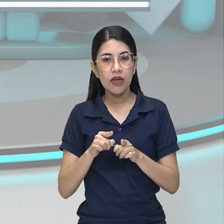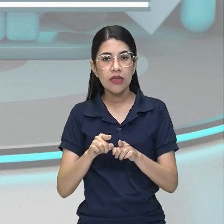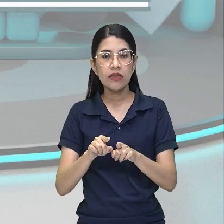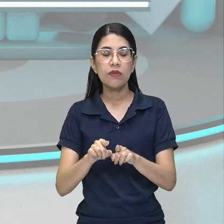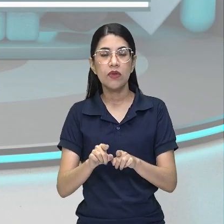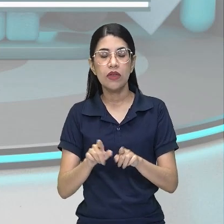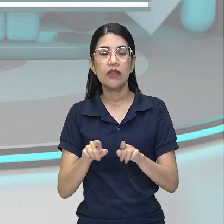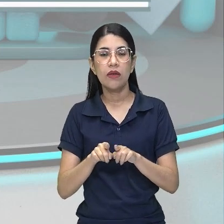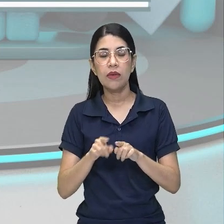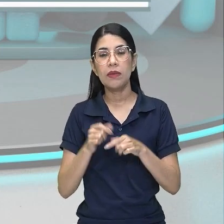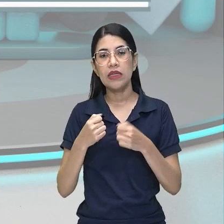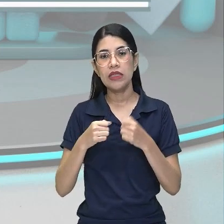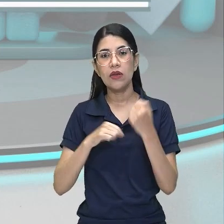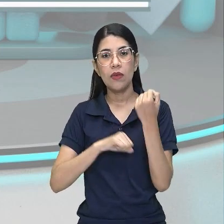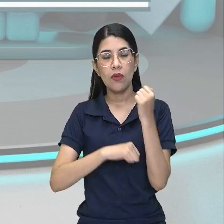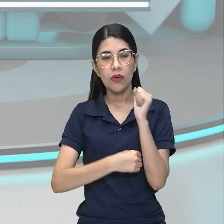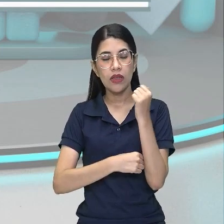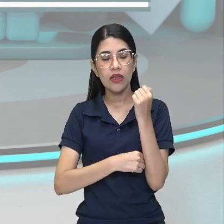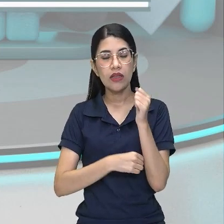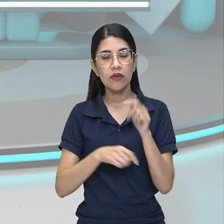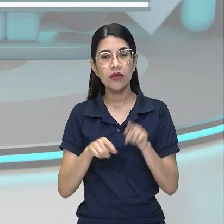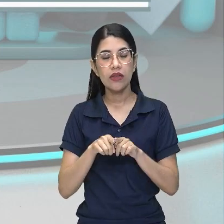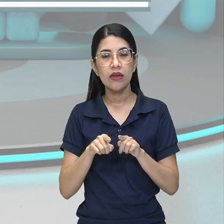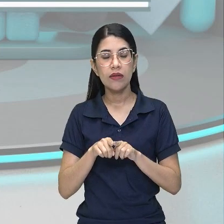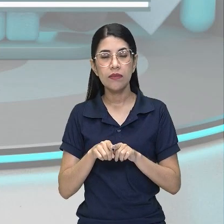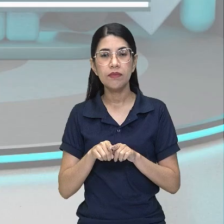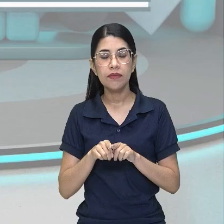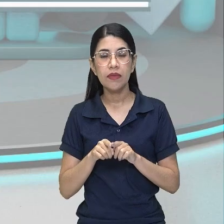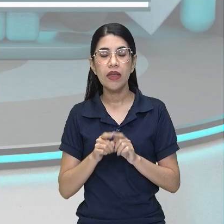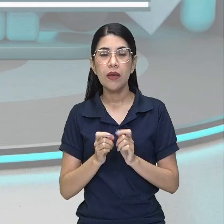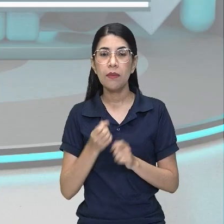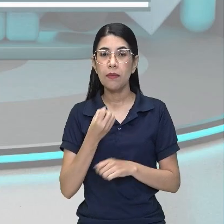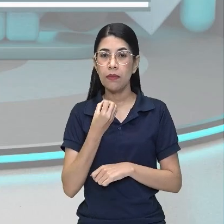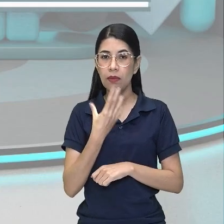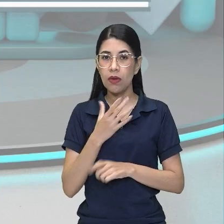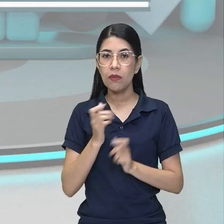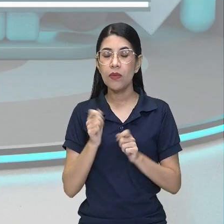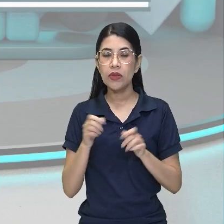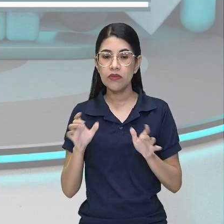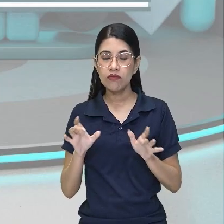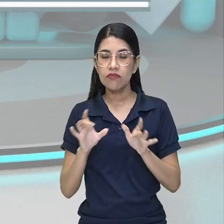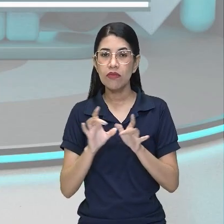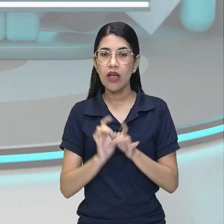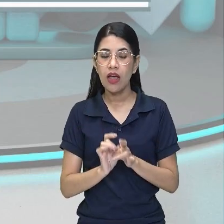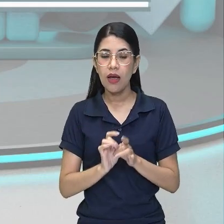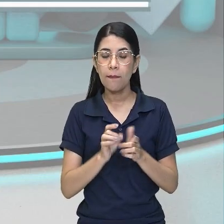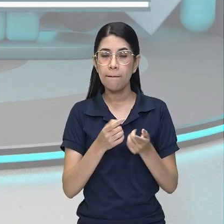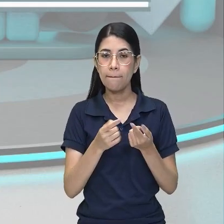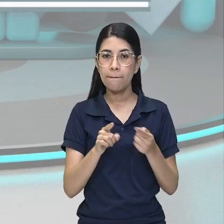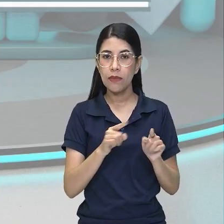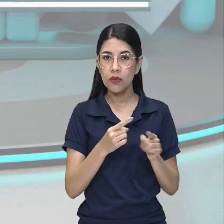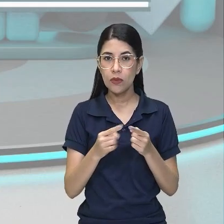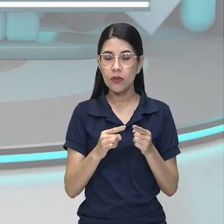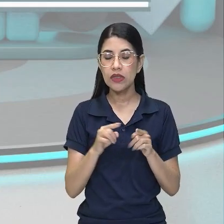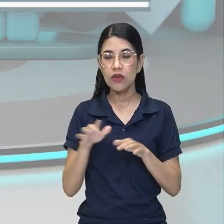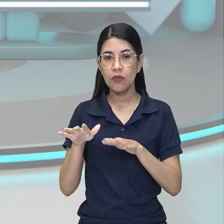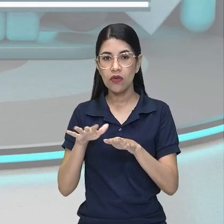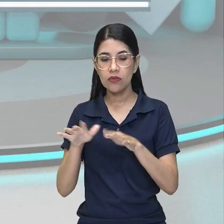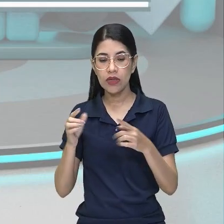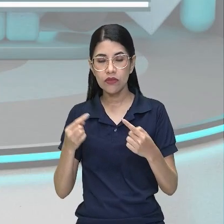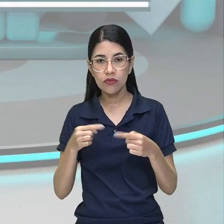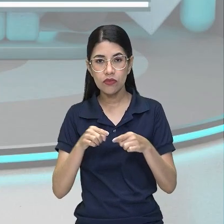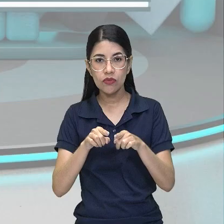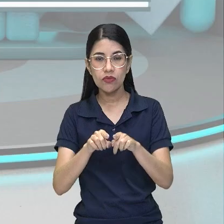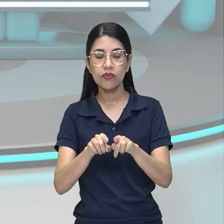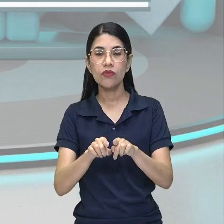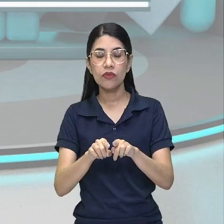precisa ter uma coordenação muito boa para unir ali a música ao movimento. E como exemplos,